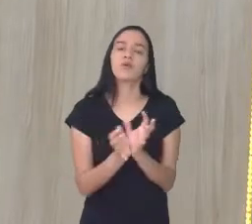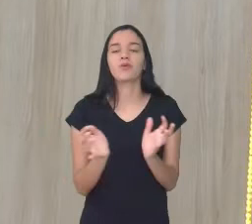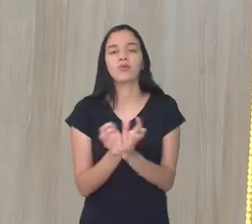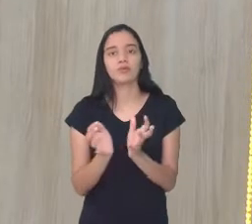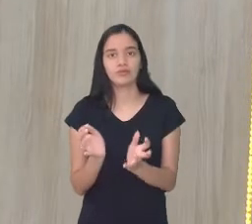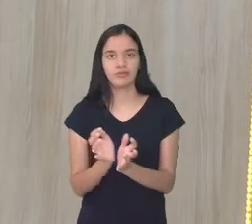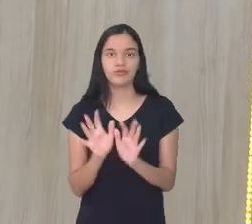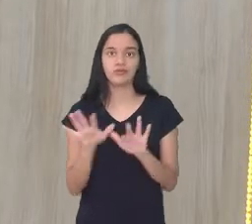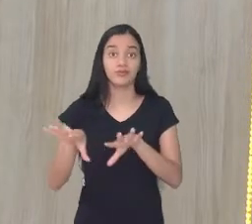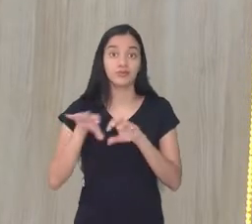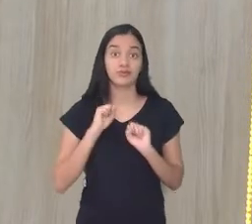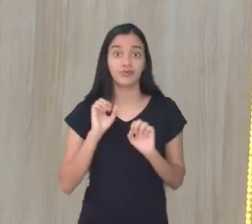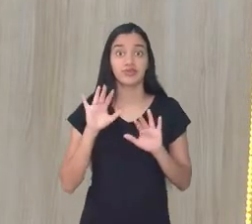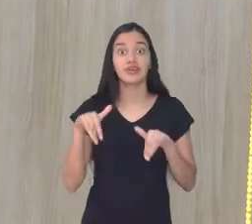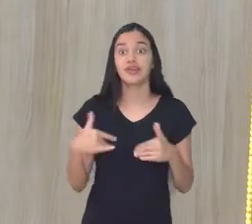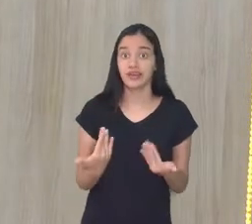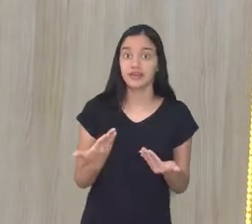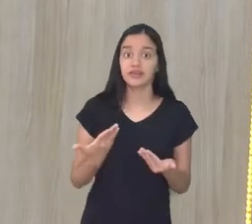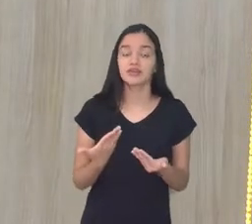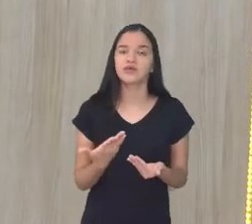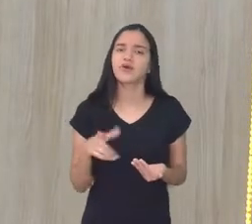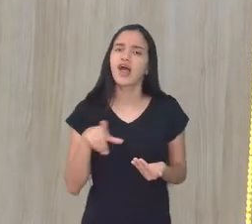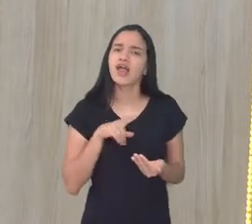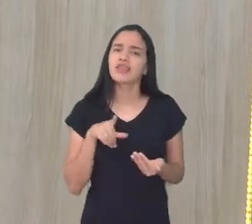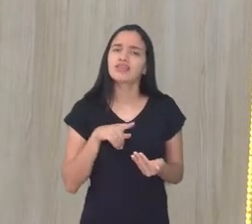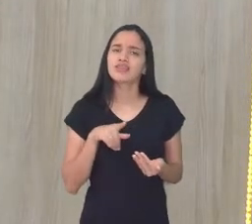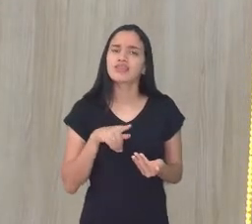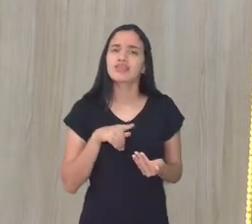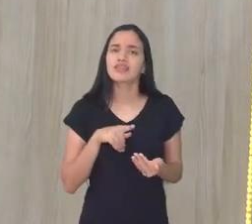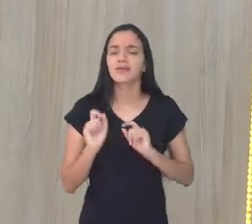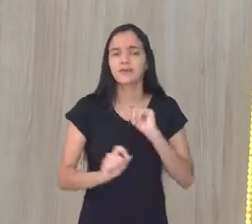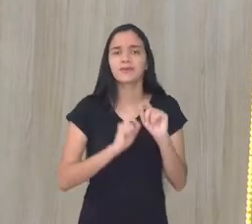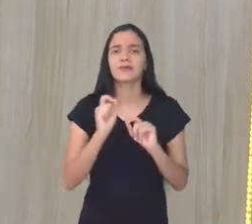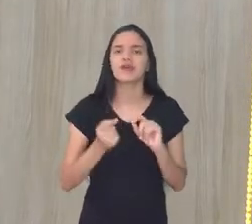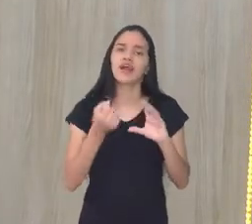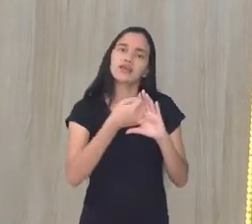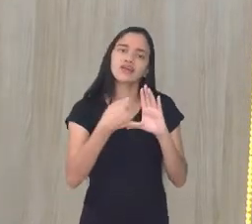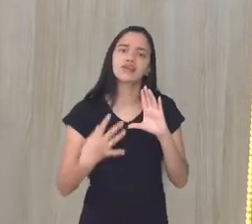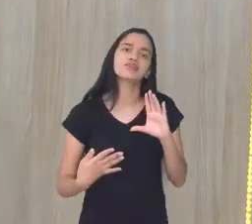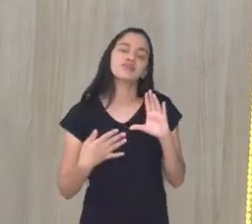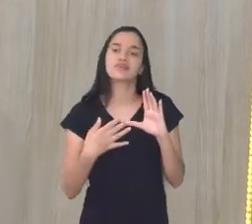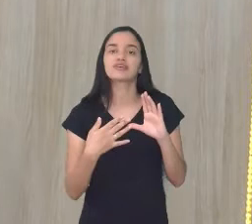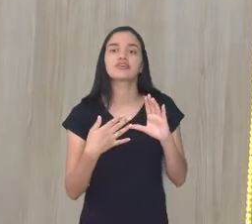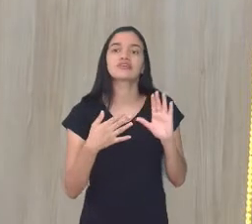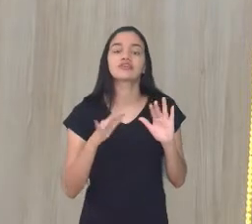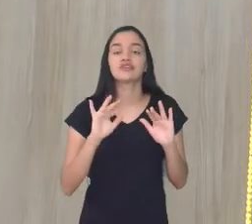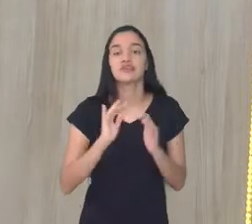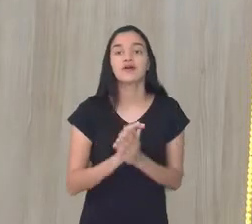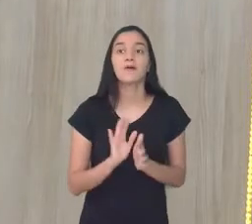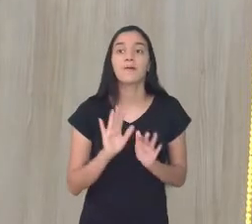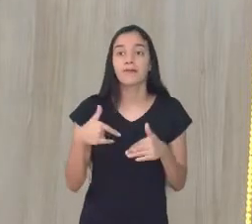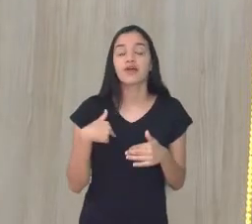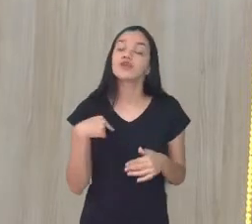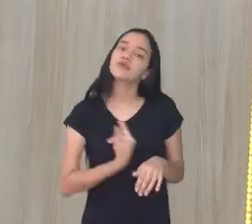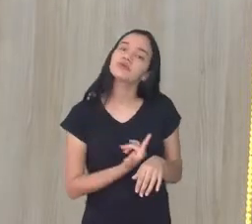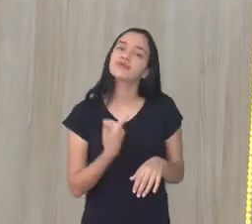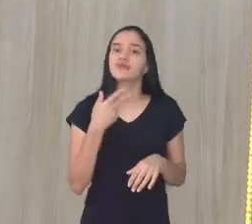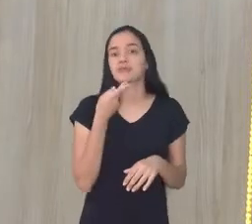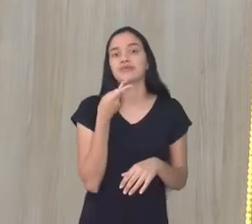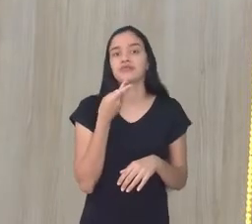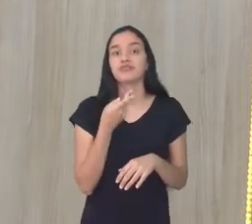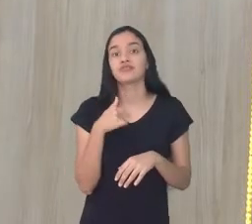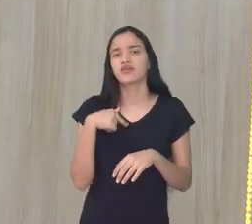de receptores. E esses receptores têm classificação. Se tem do meio externo e do meio interno, a gente vai ver que